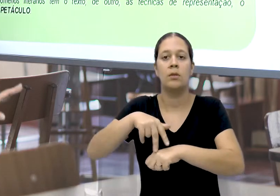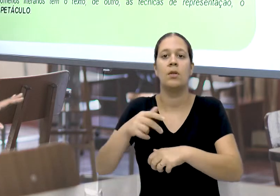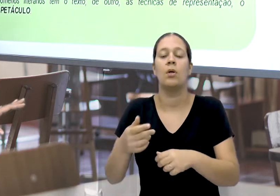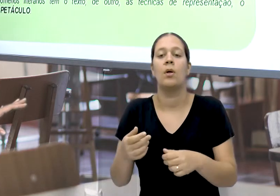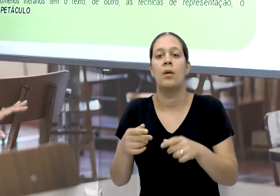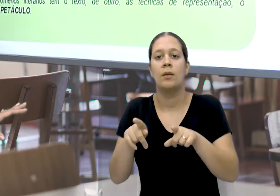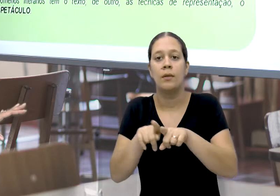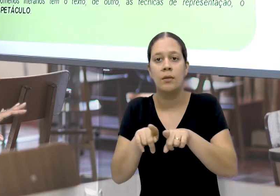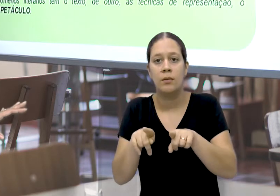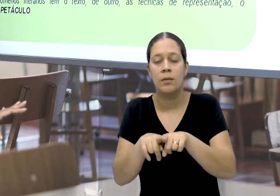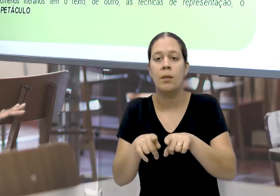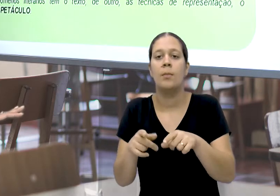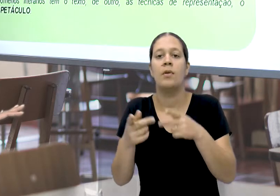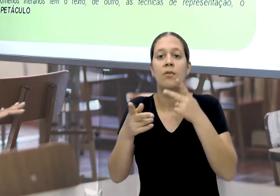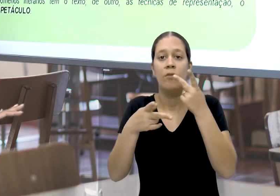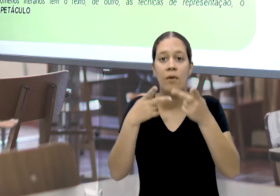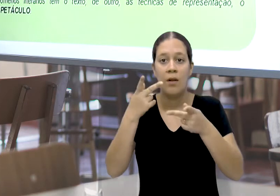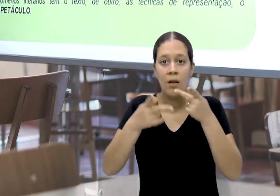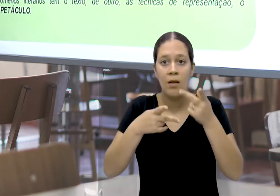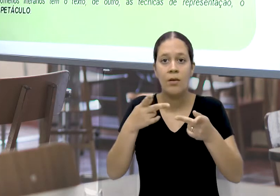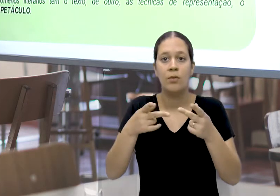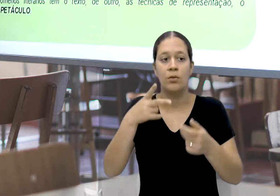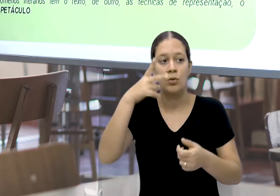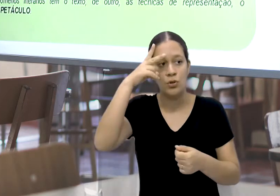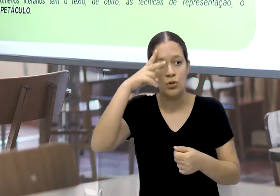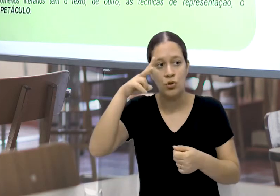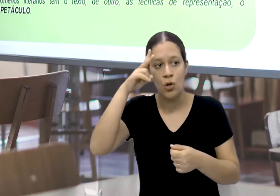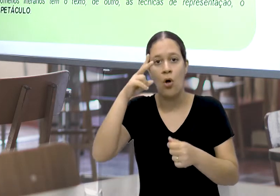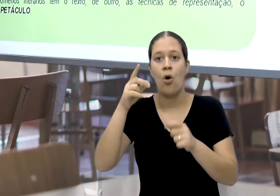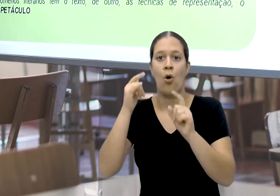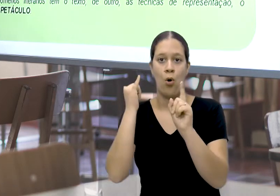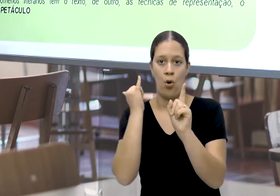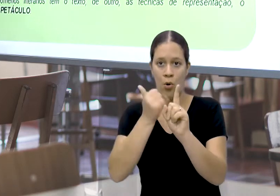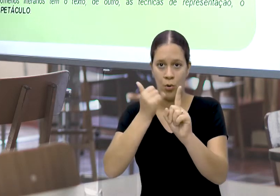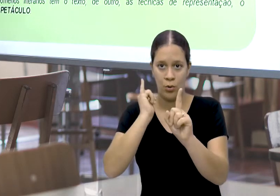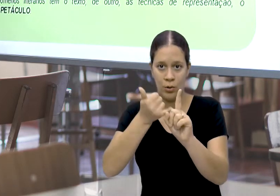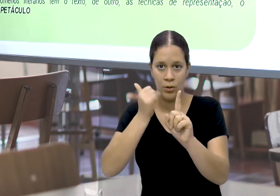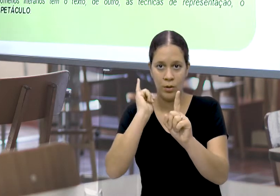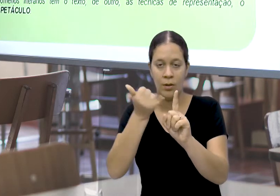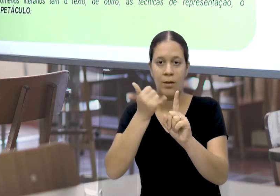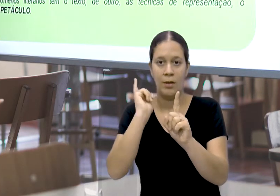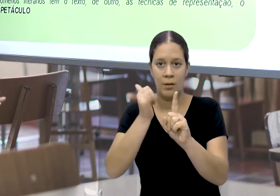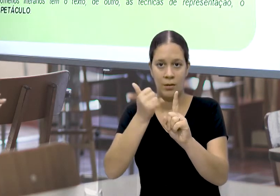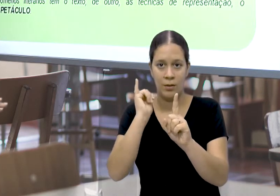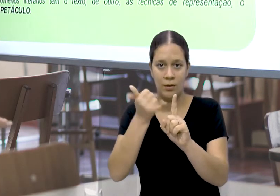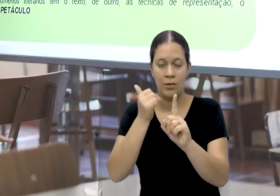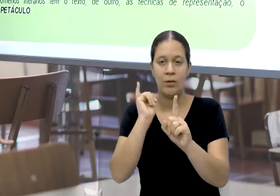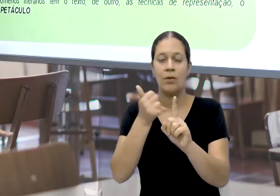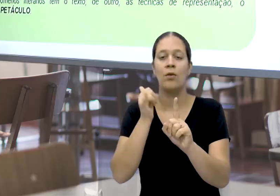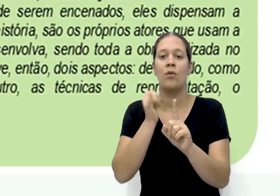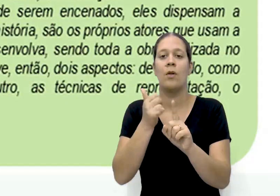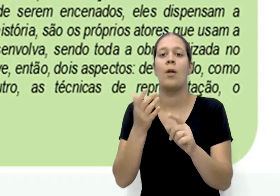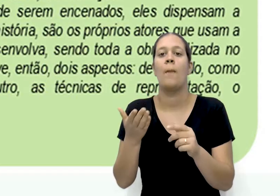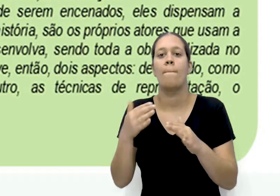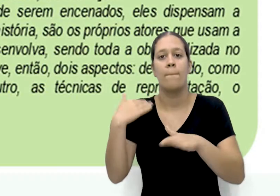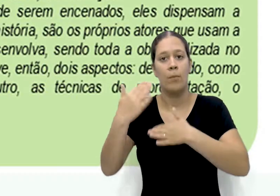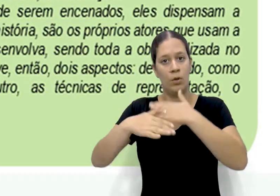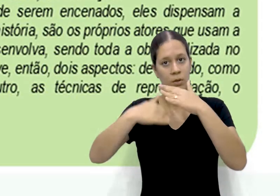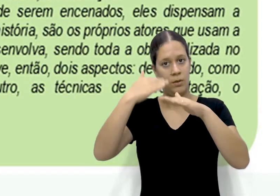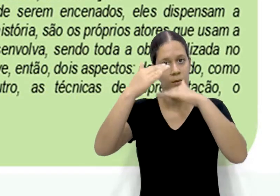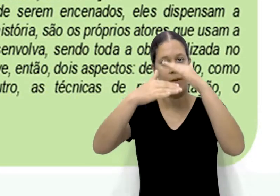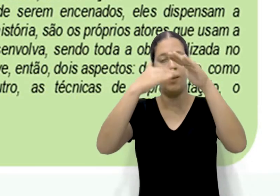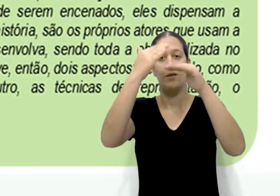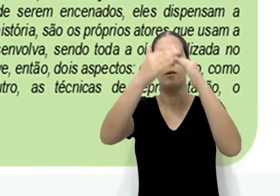gênero dramático envolve, então, dois aspectos. De um lado, como fenômenos literários, tem o texto. De outro,